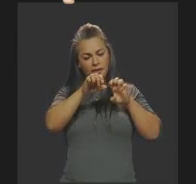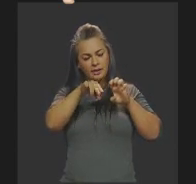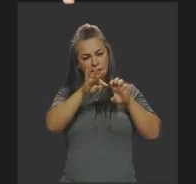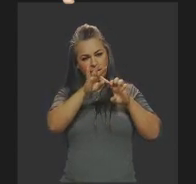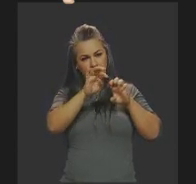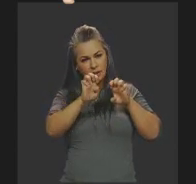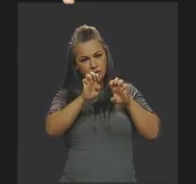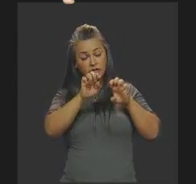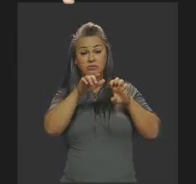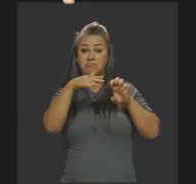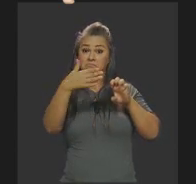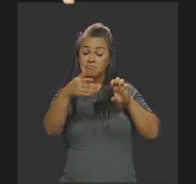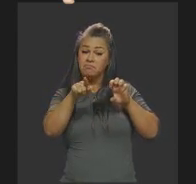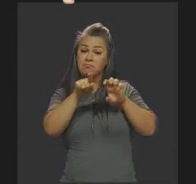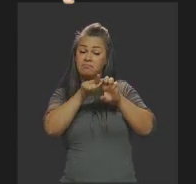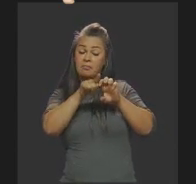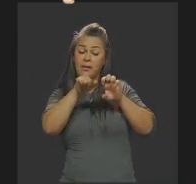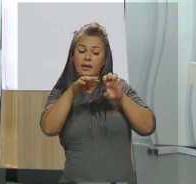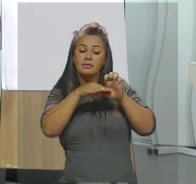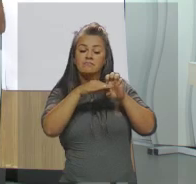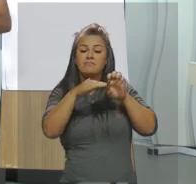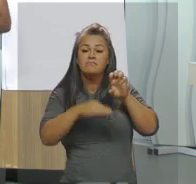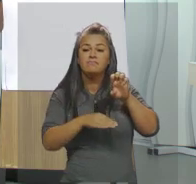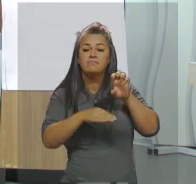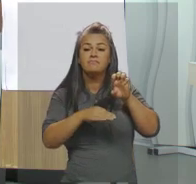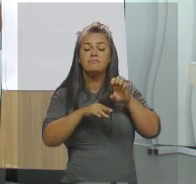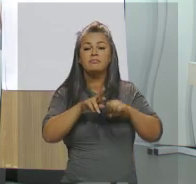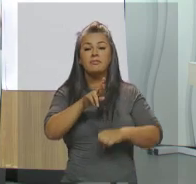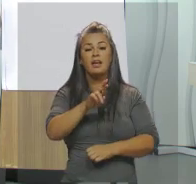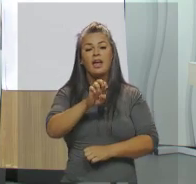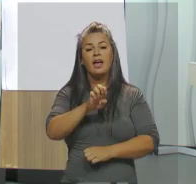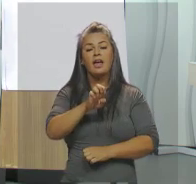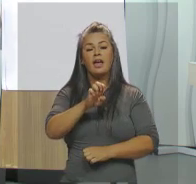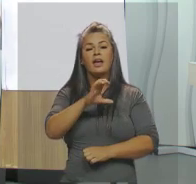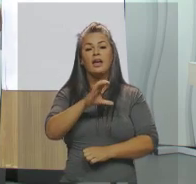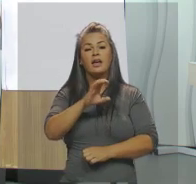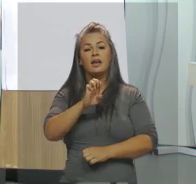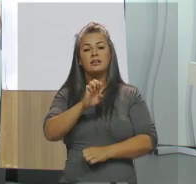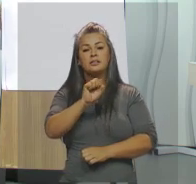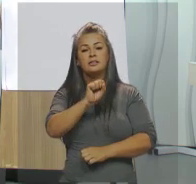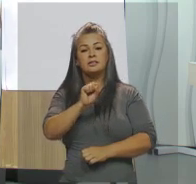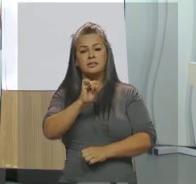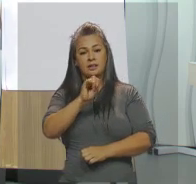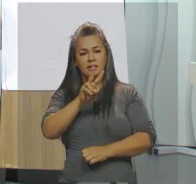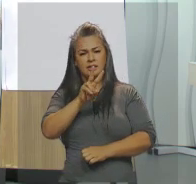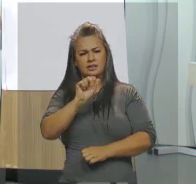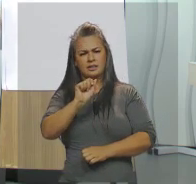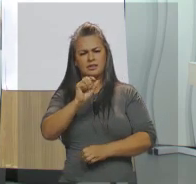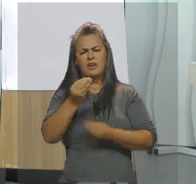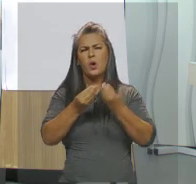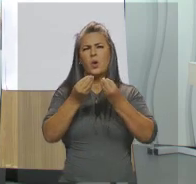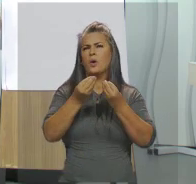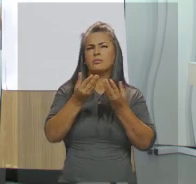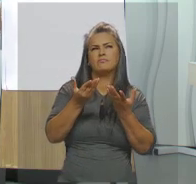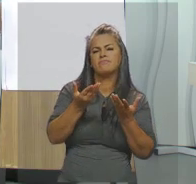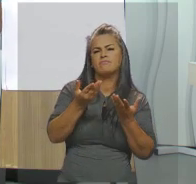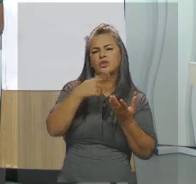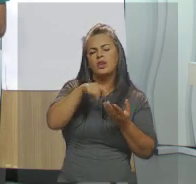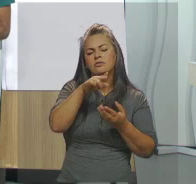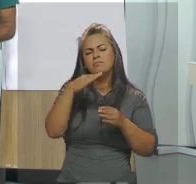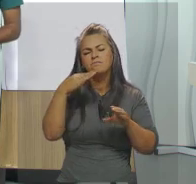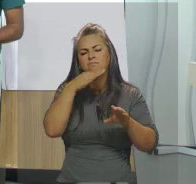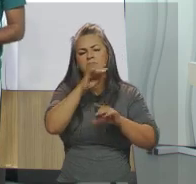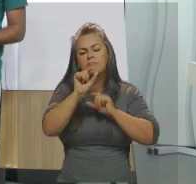acontecer, por exemplo, na determinação da pelagem, na cor do pelo de cães